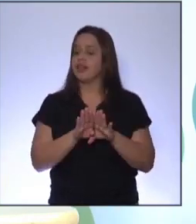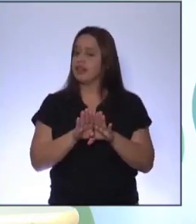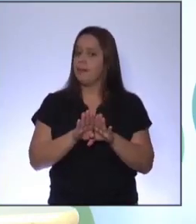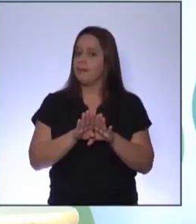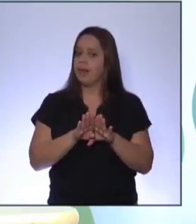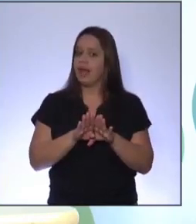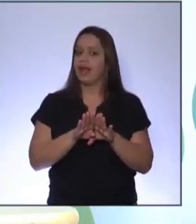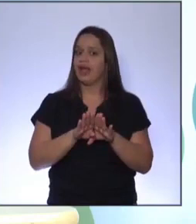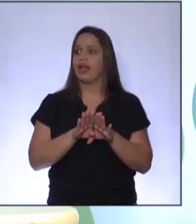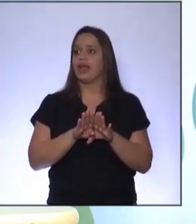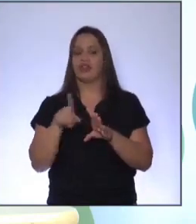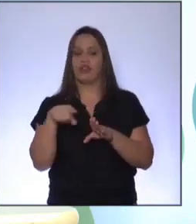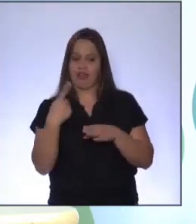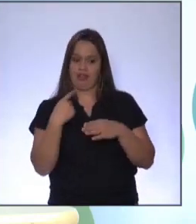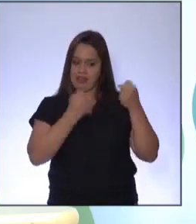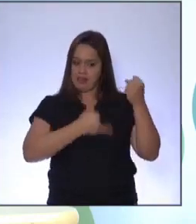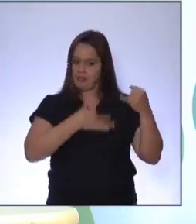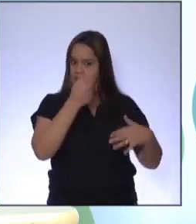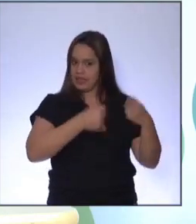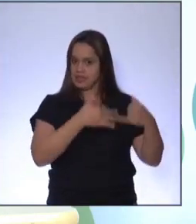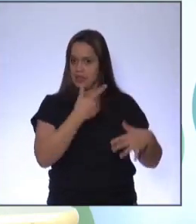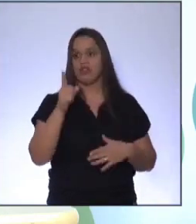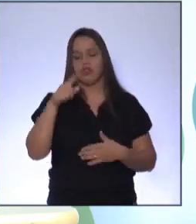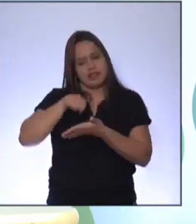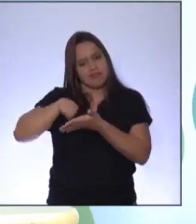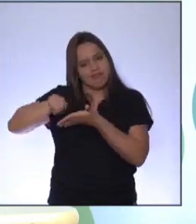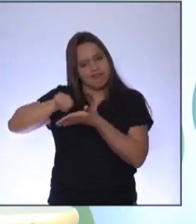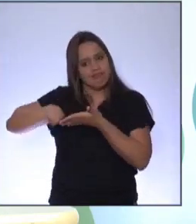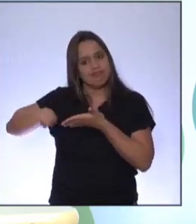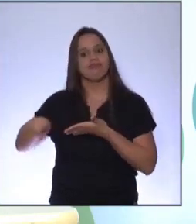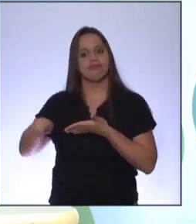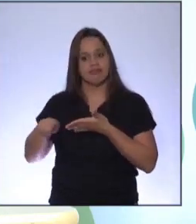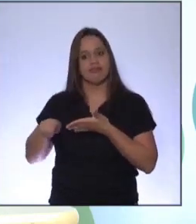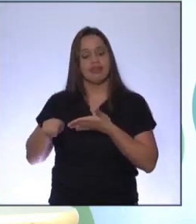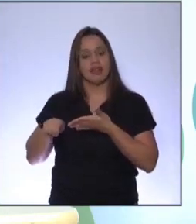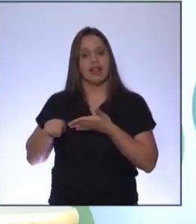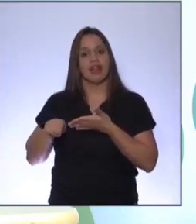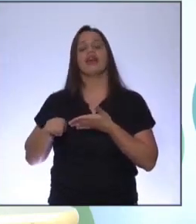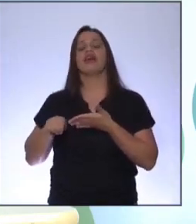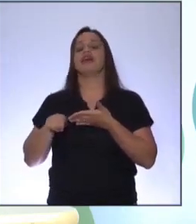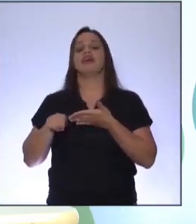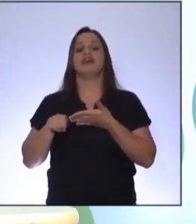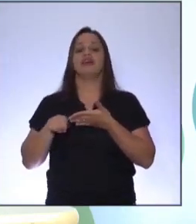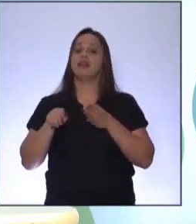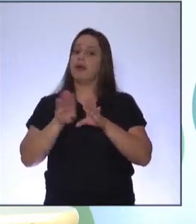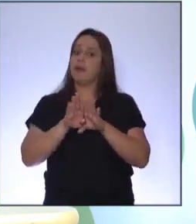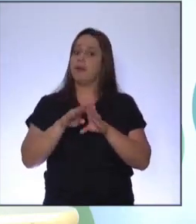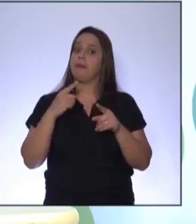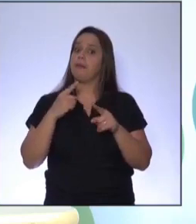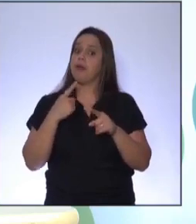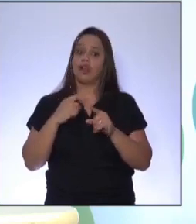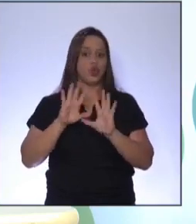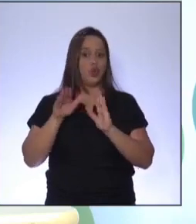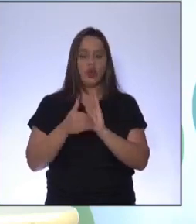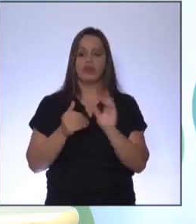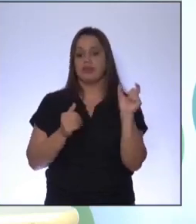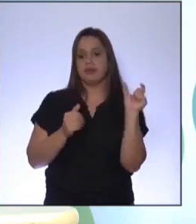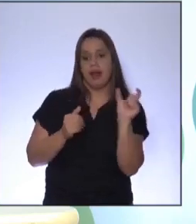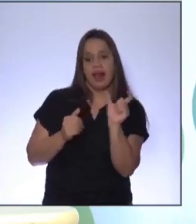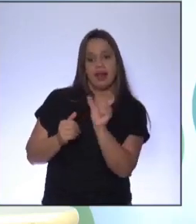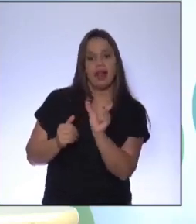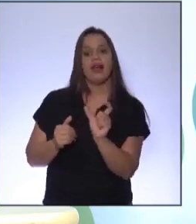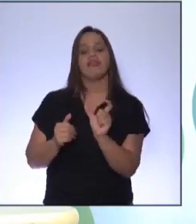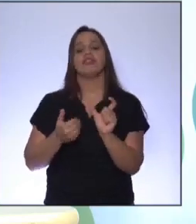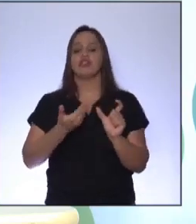vão, a gente vai preparar a aula para vocês, para vocês anotarem essas palavras que vocês estão ouvindo, que os colegas